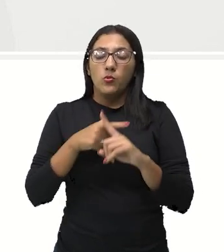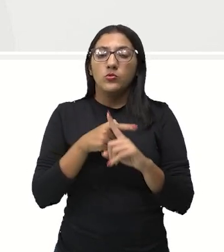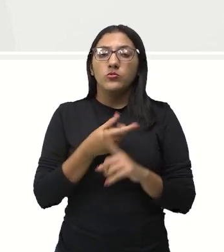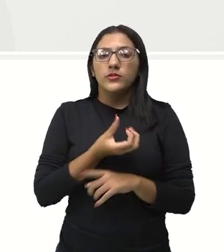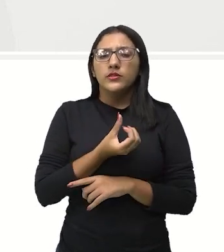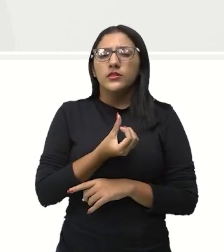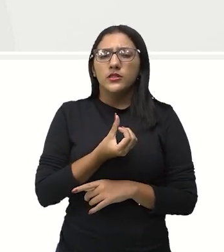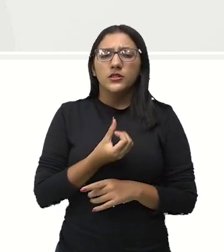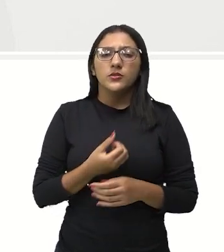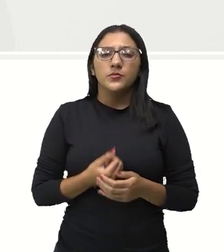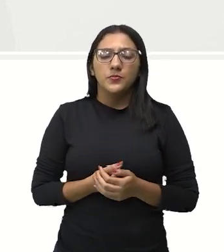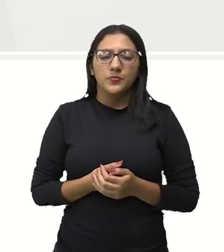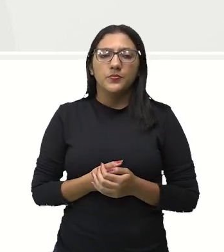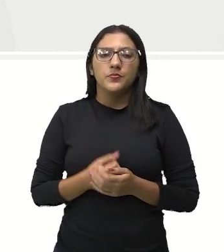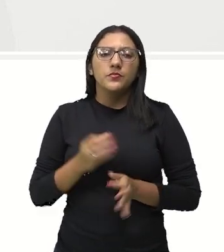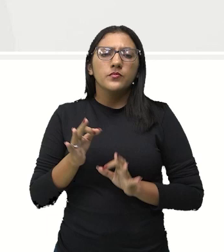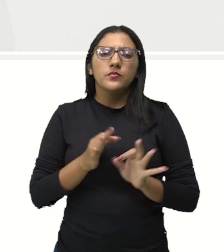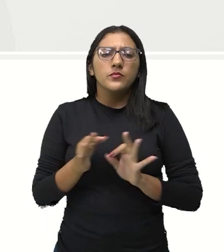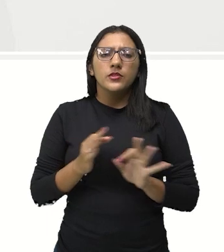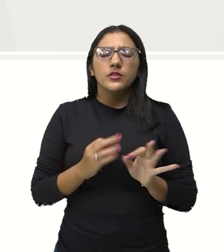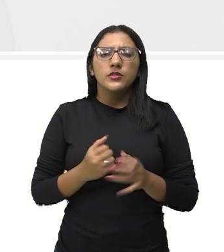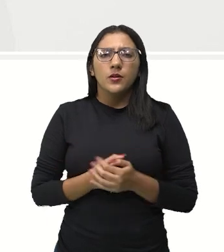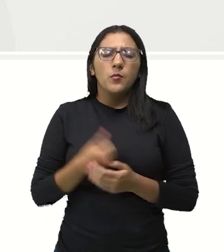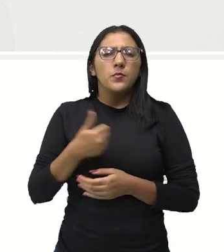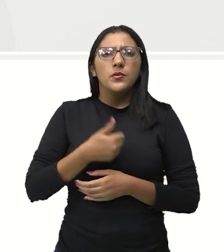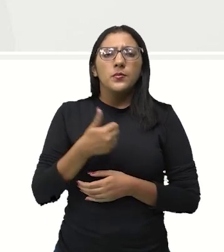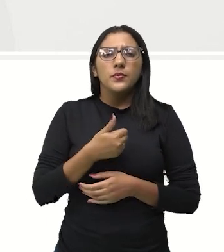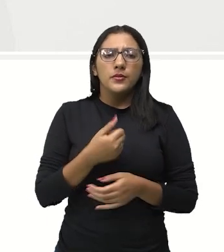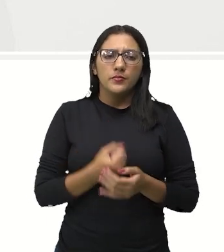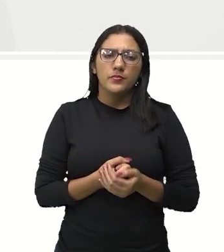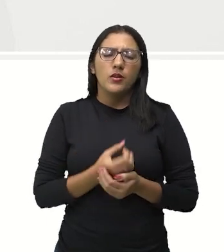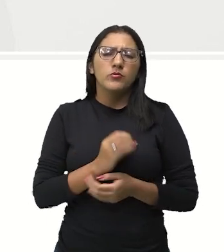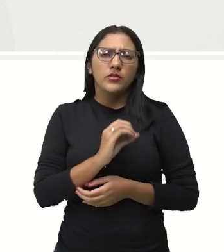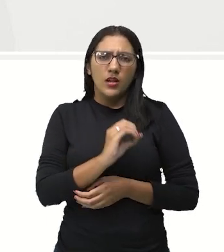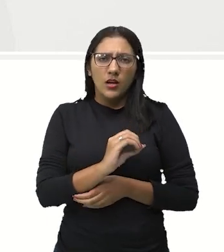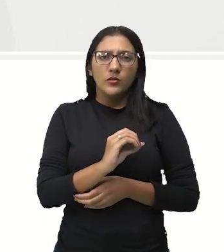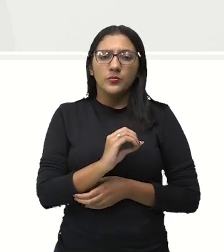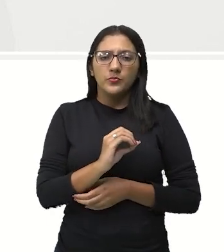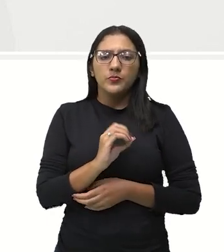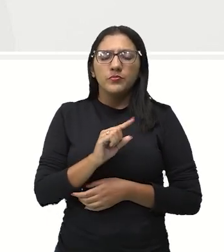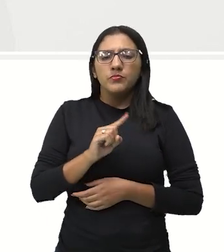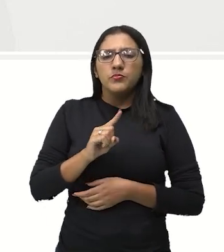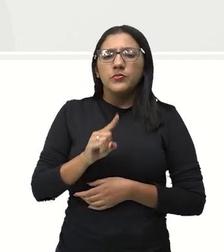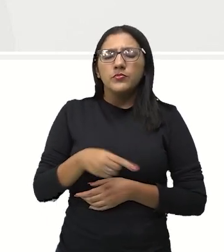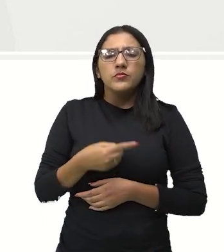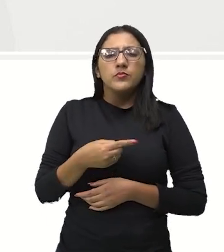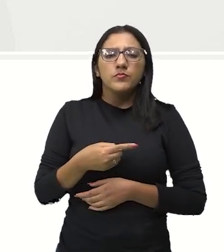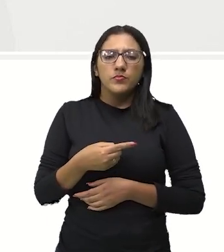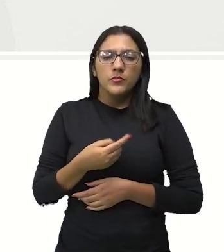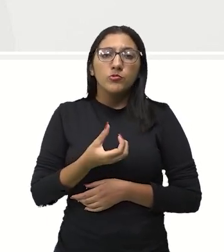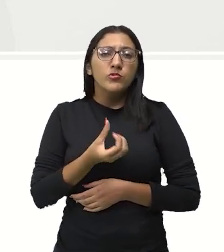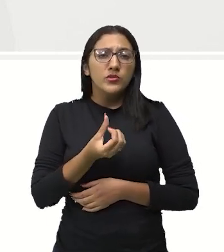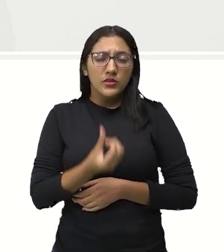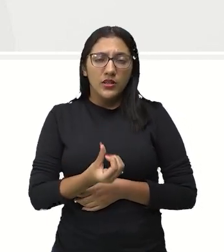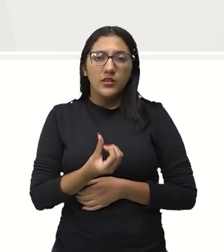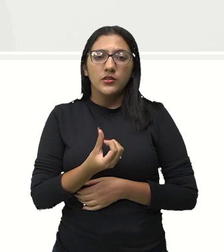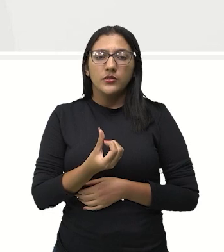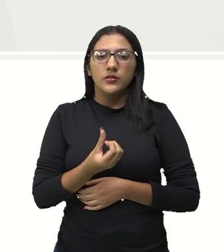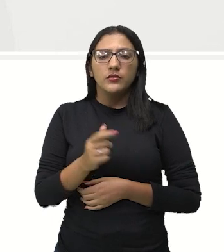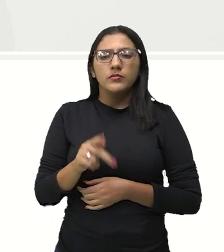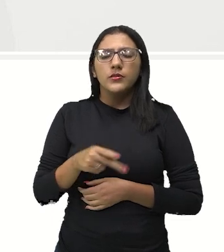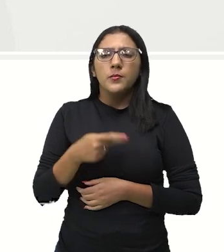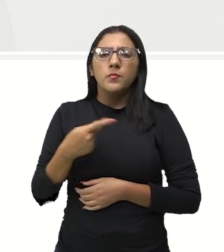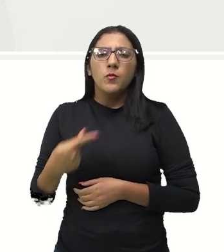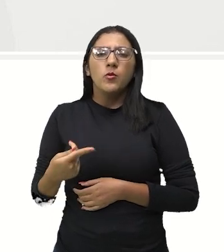próprio 6. Depois, o 12. Depois, 18. O que o professor está fazendo para